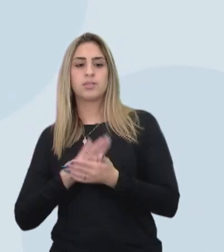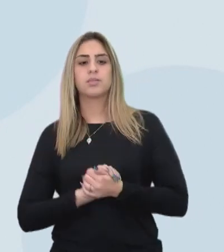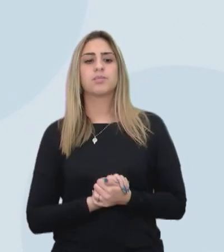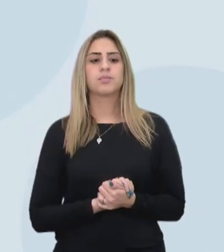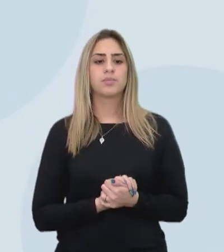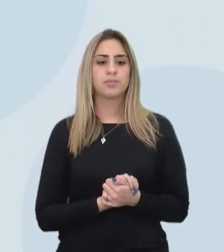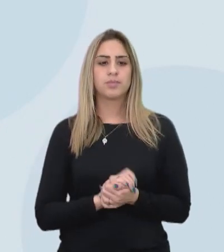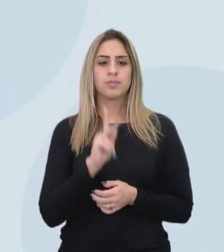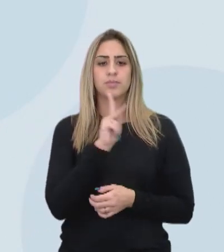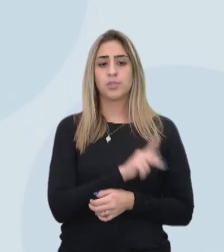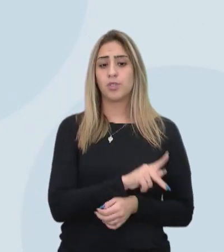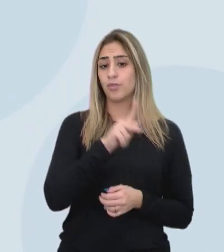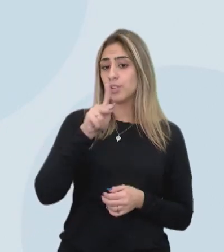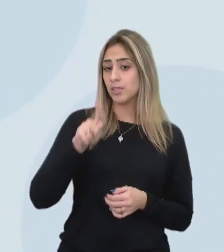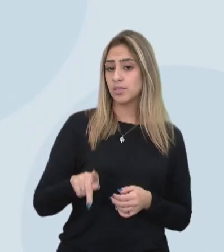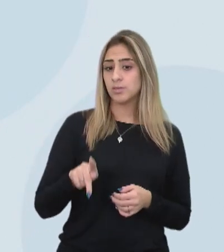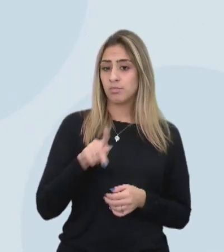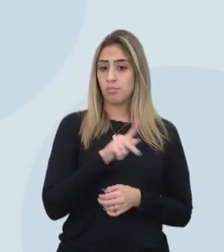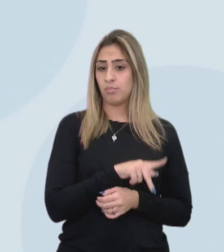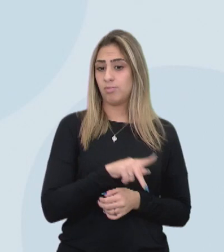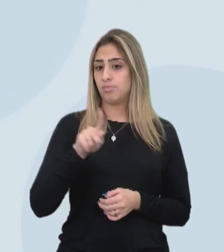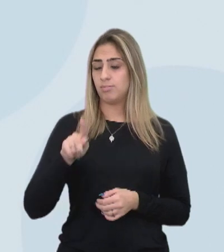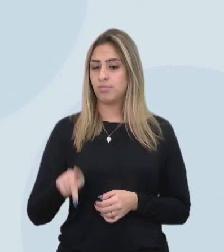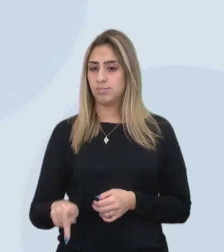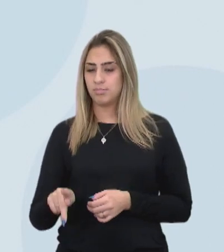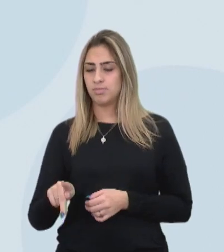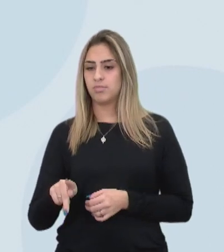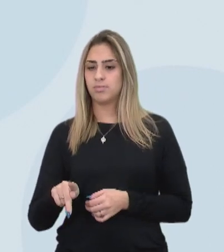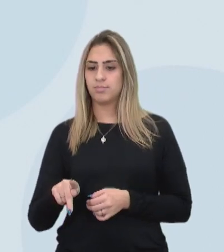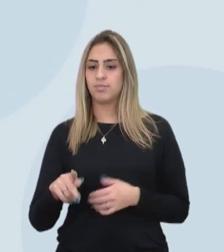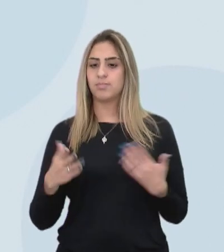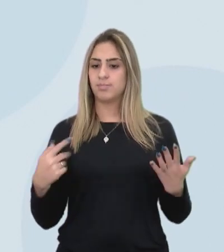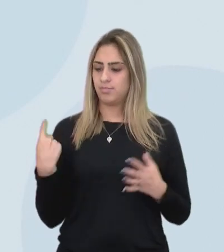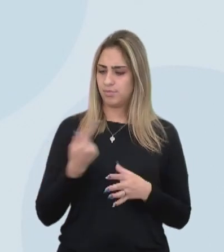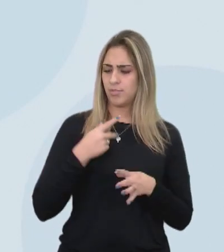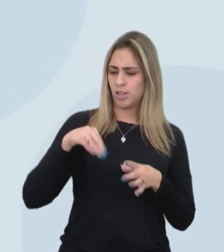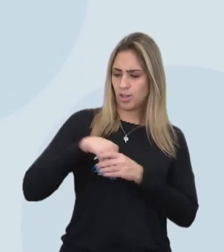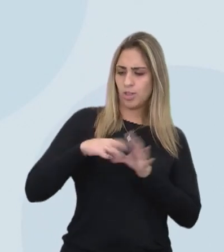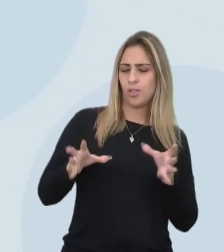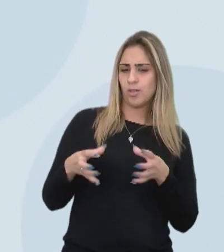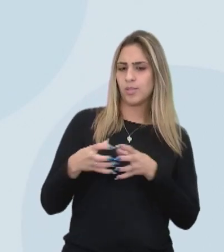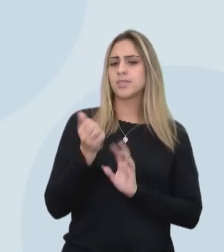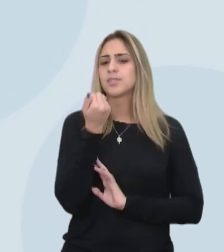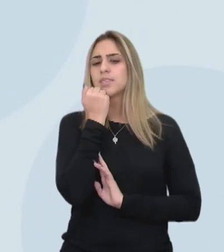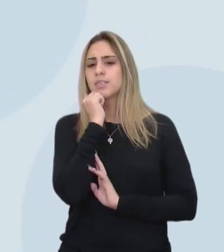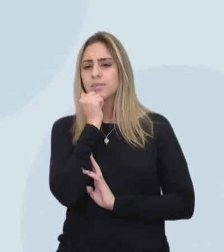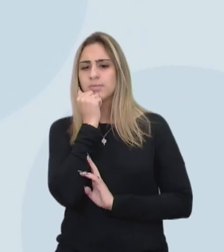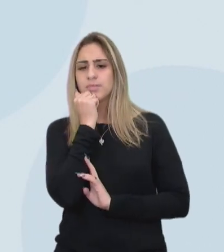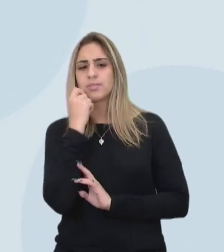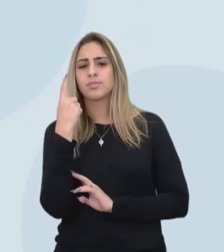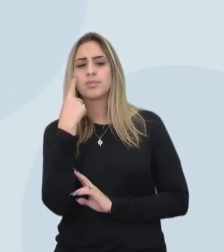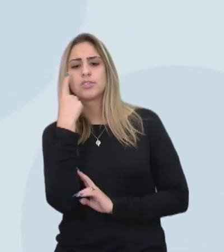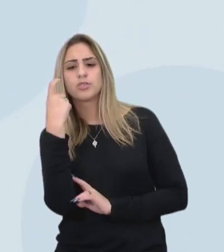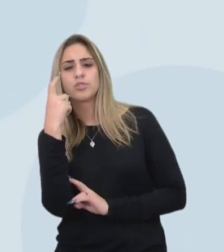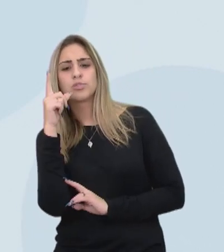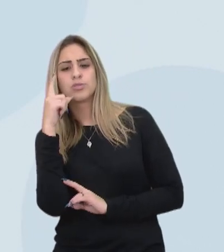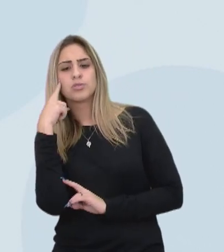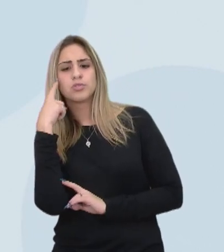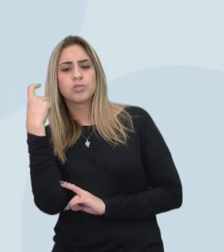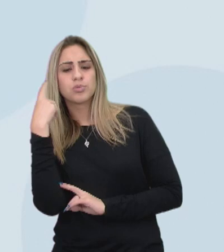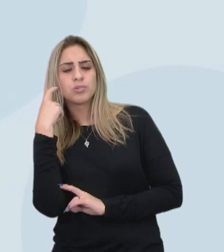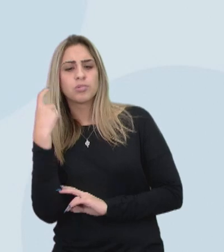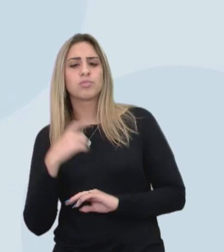editores, professores. Será que a gente também não estaria aqui nessa turma? Ó, cientistas, sonoplasta,